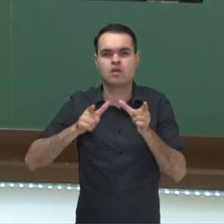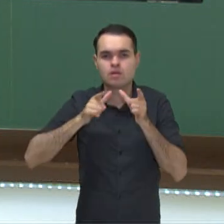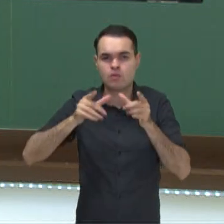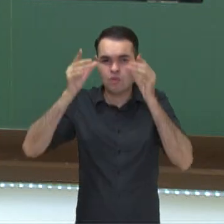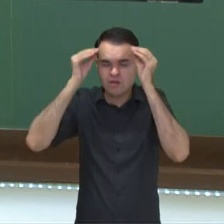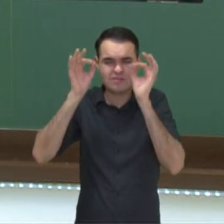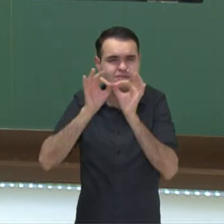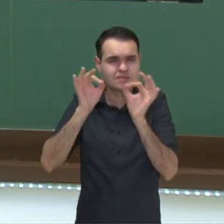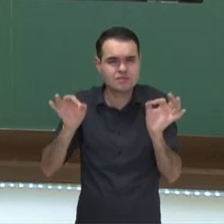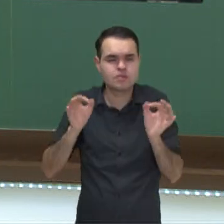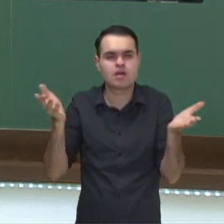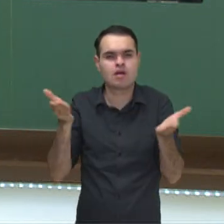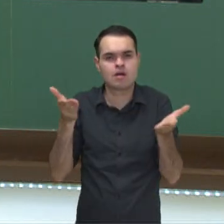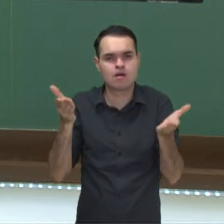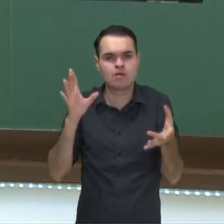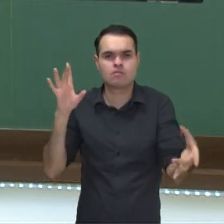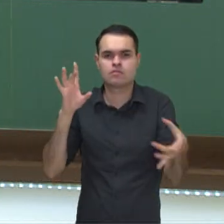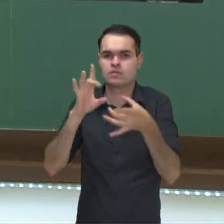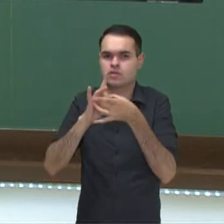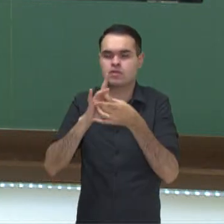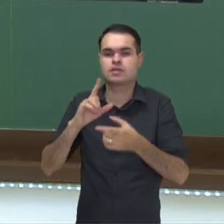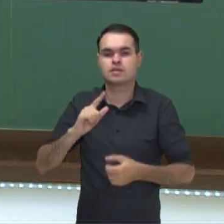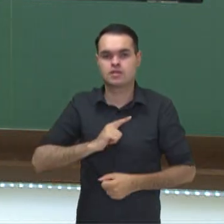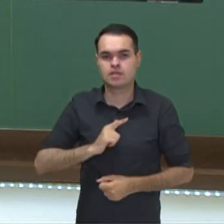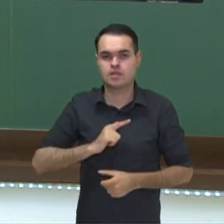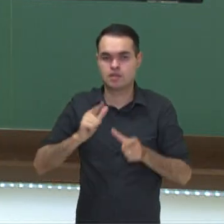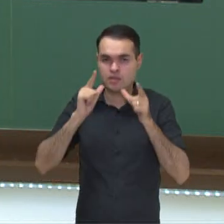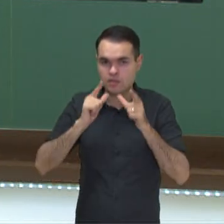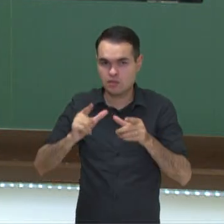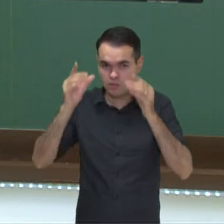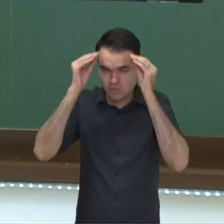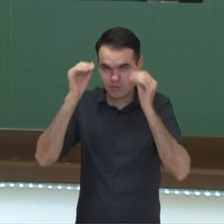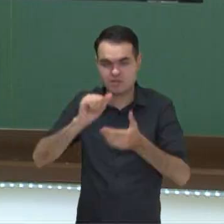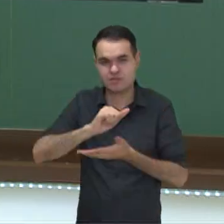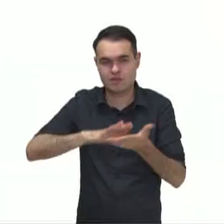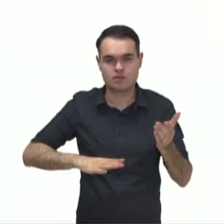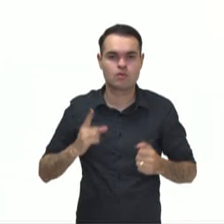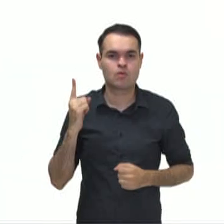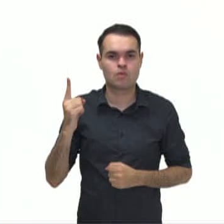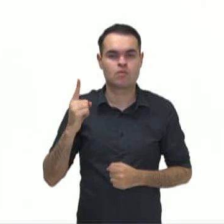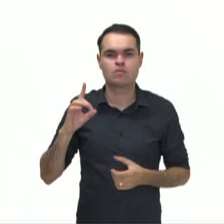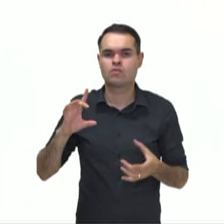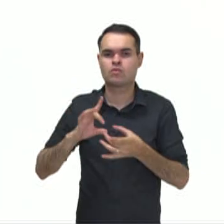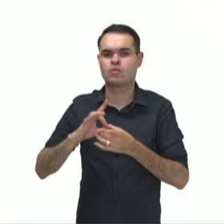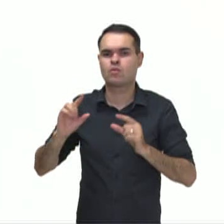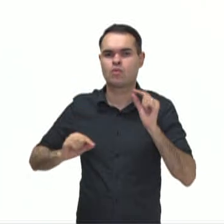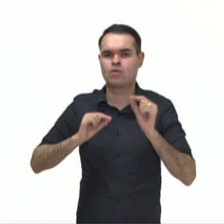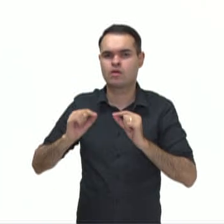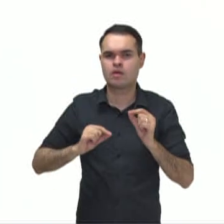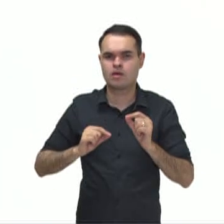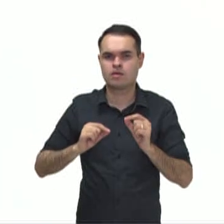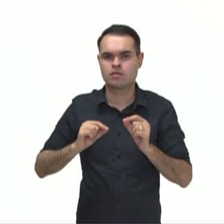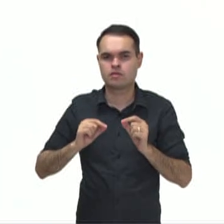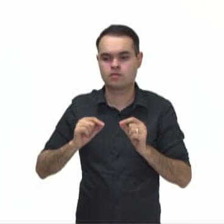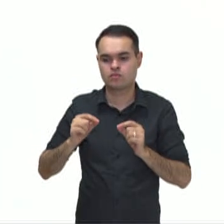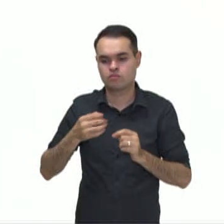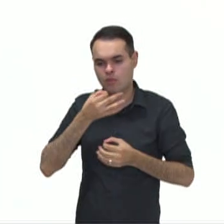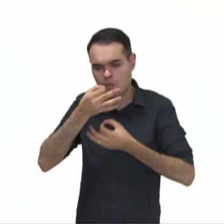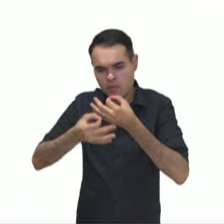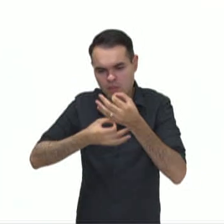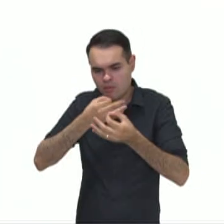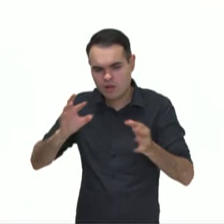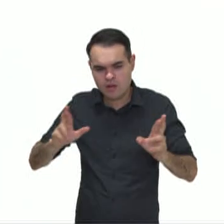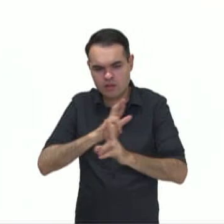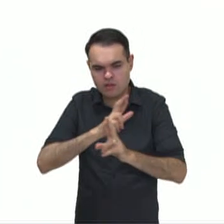jornalístico. E a respeito ainda da linguagem, temos a atividade 1. Que recurso argumentativo foi usado para